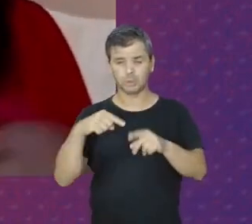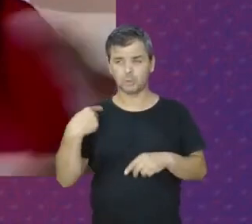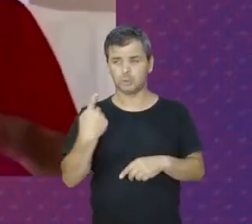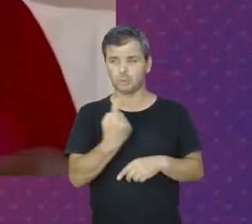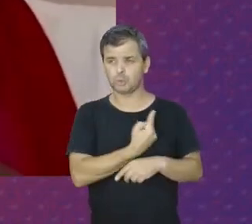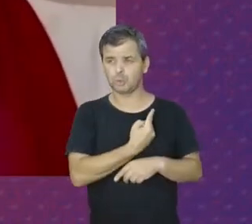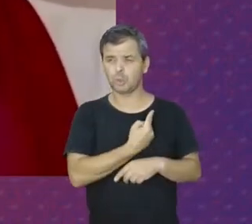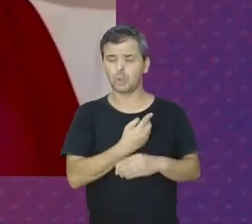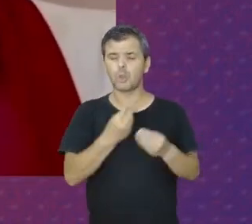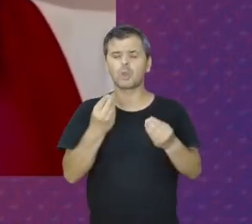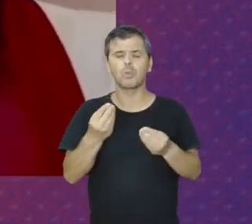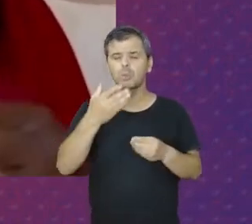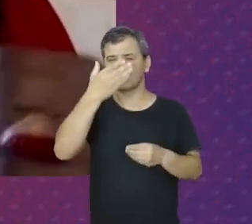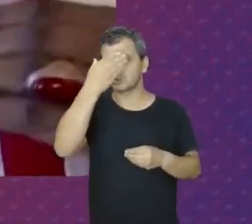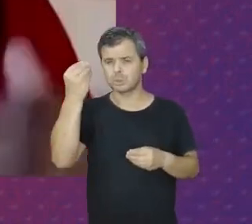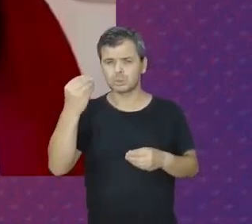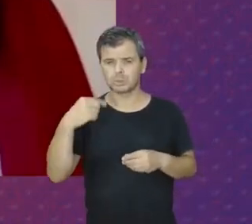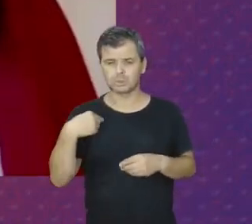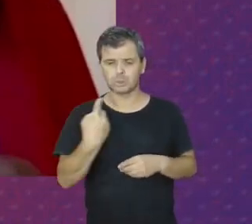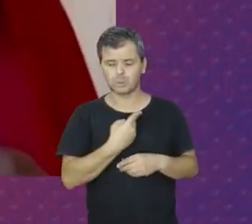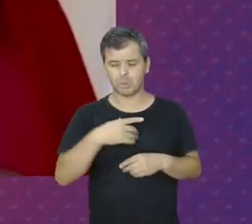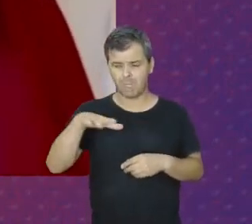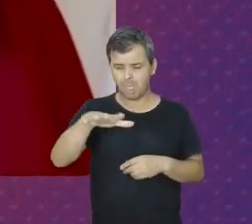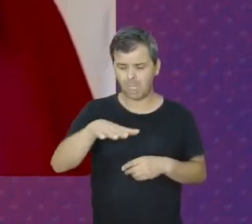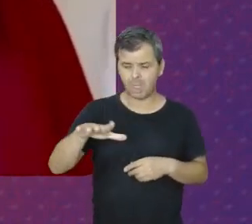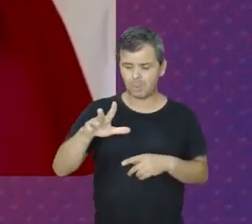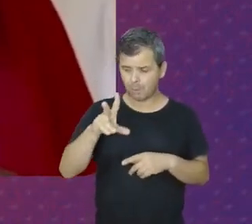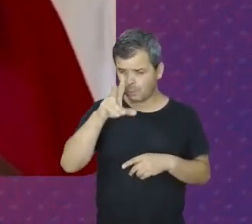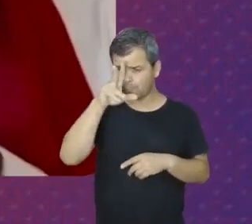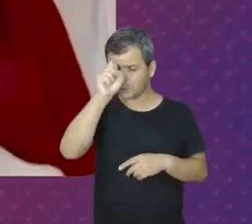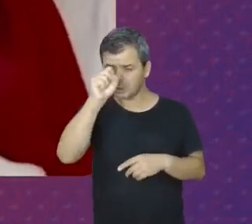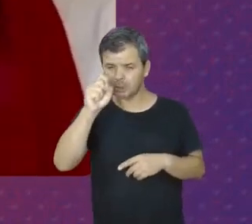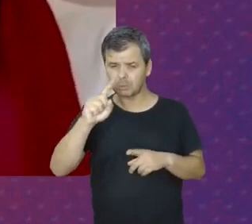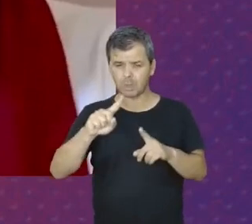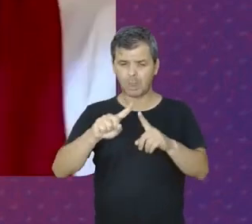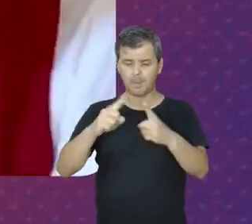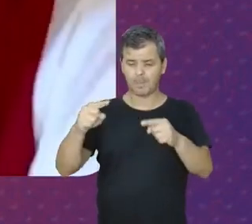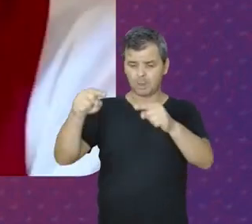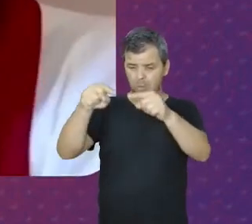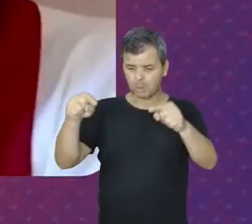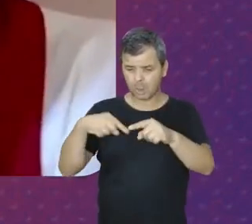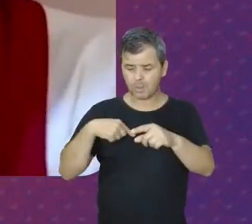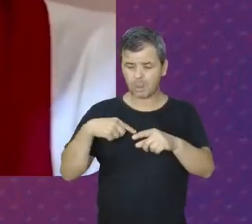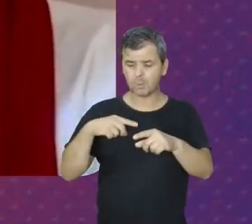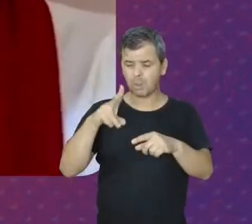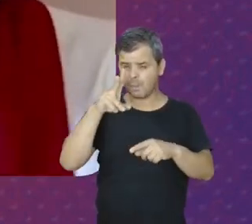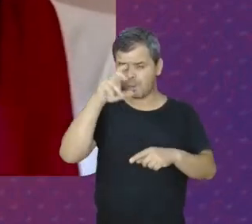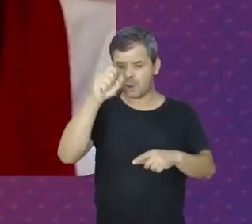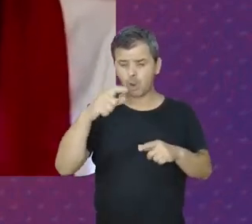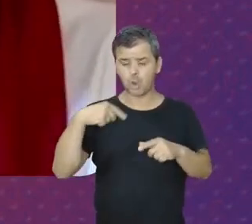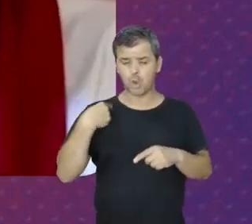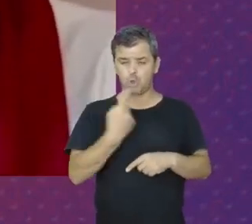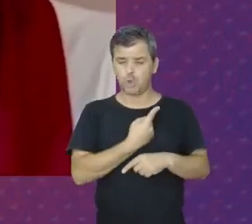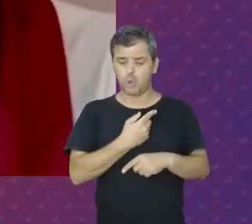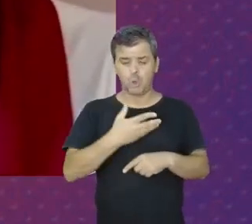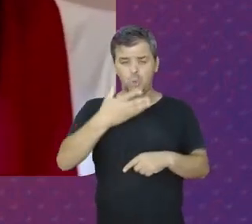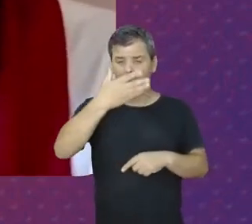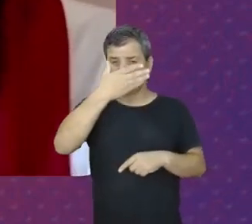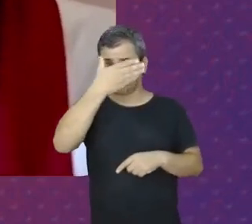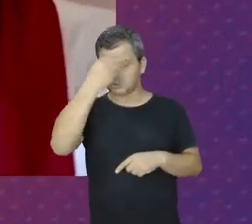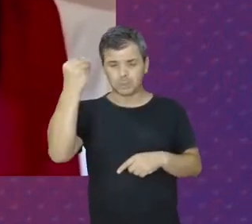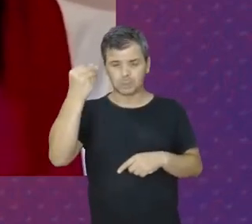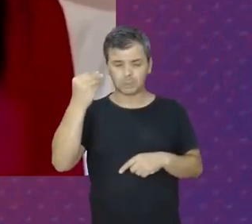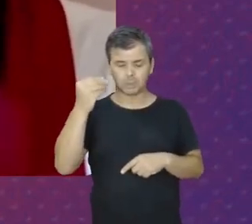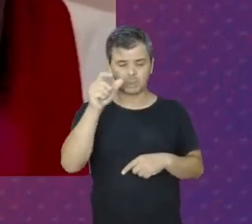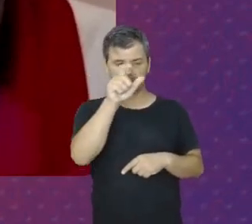nossos. Como a gente não esquece? É um espaço de fortalecimento, mas é um espaço de fortalecimento onde a gente não esquece